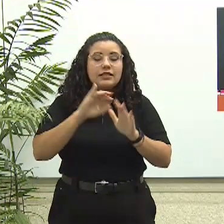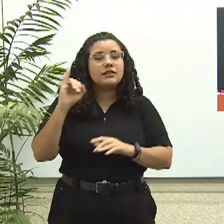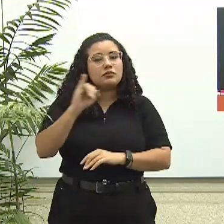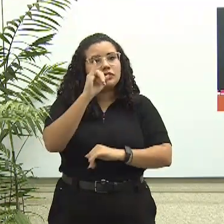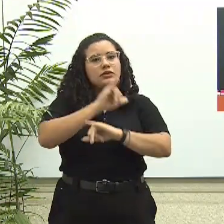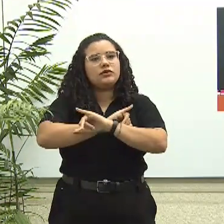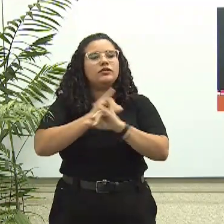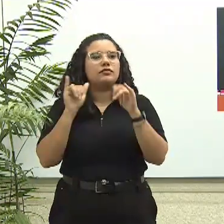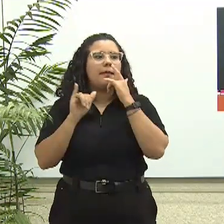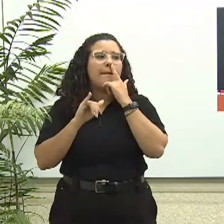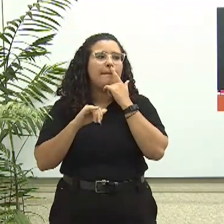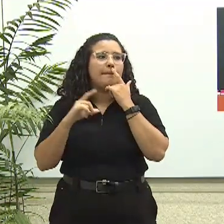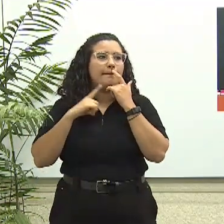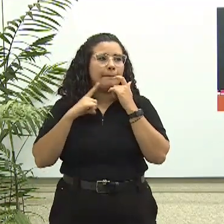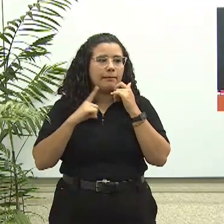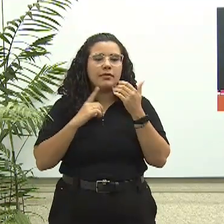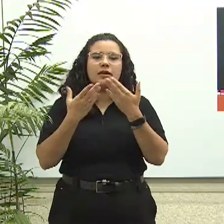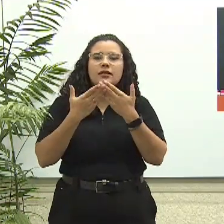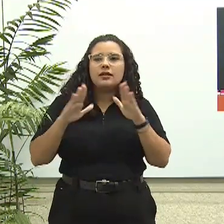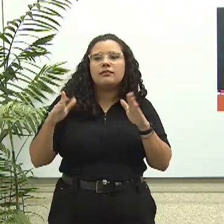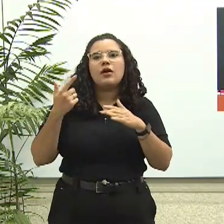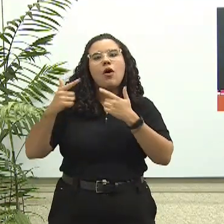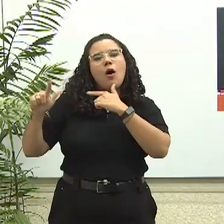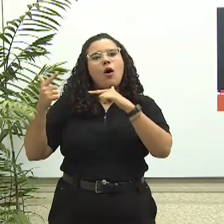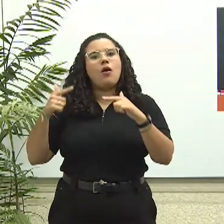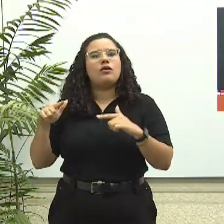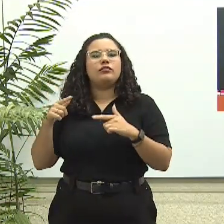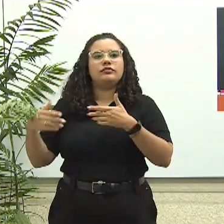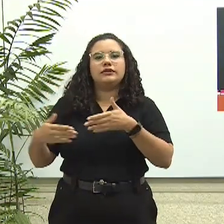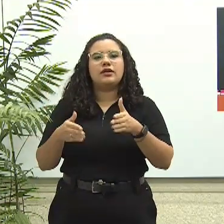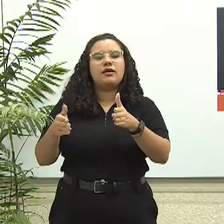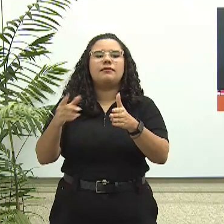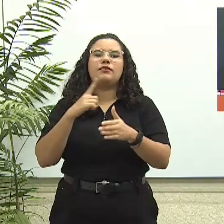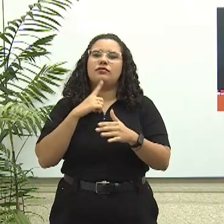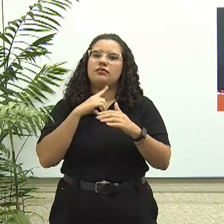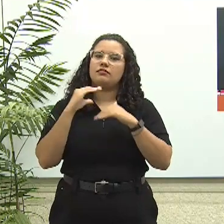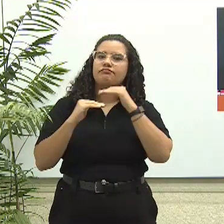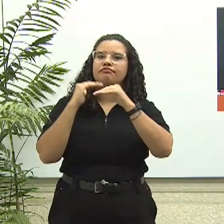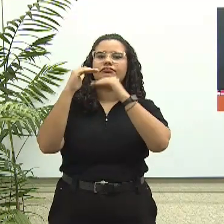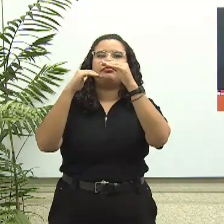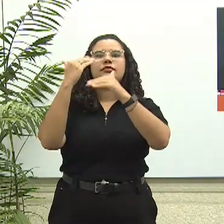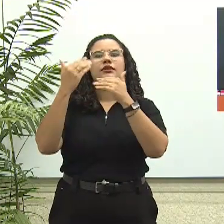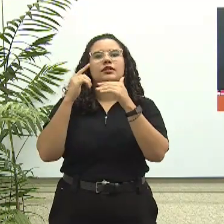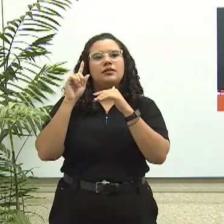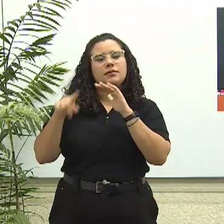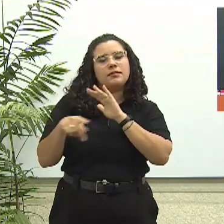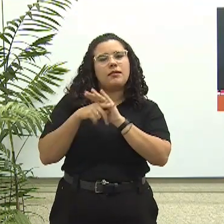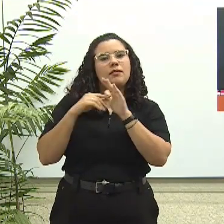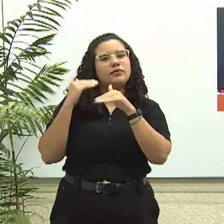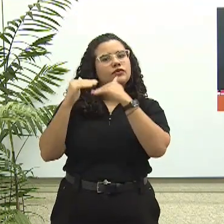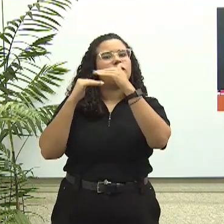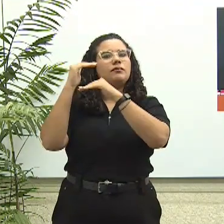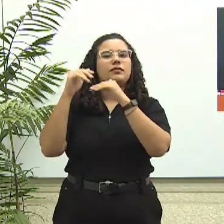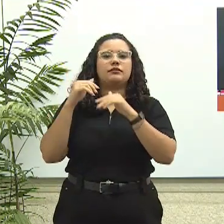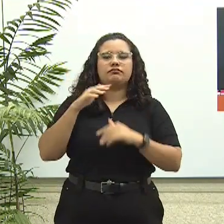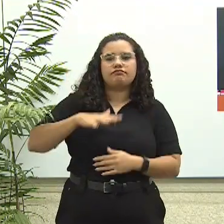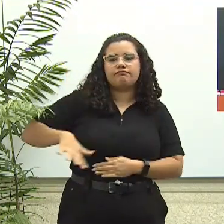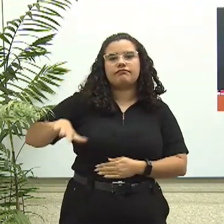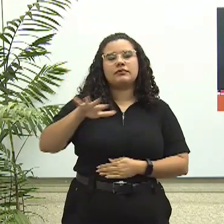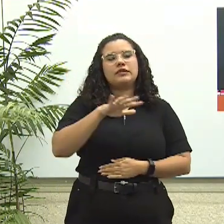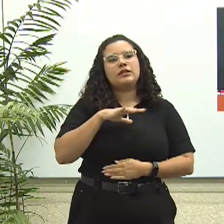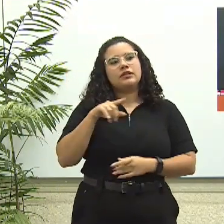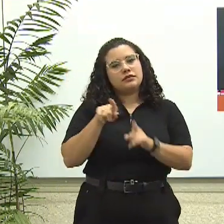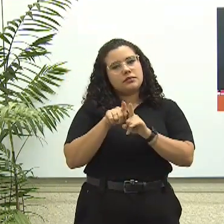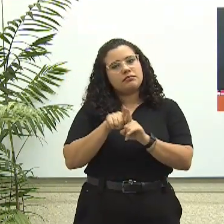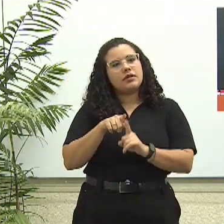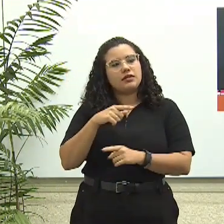que abre ser uma brecha para outros caminhos de de de de construção de desenvolvimento nacional que não também eu não acho que